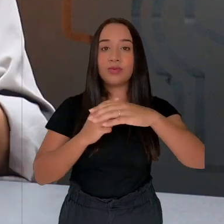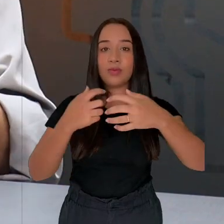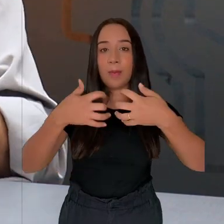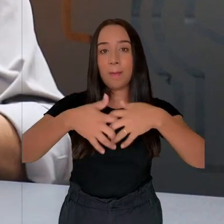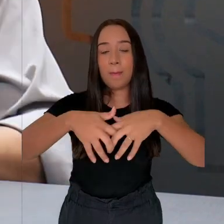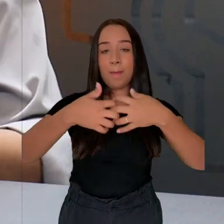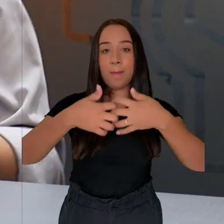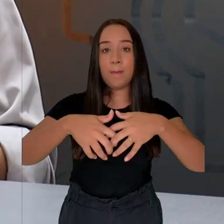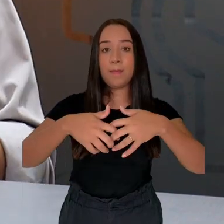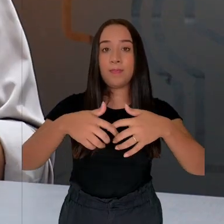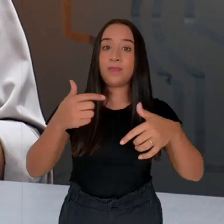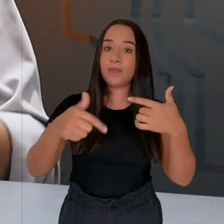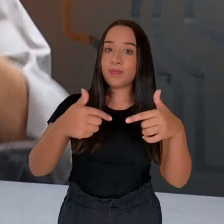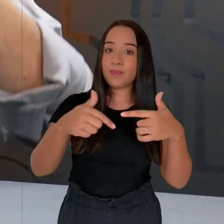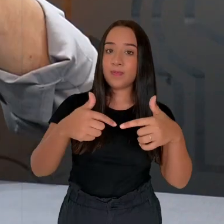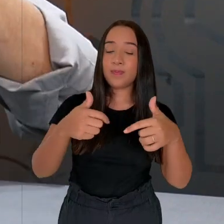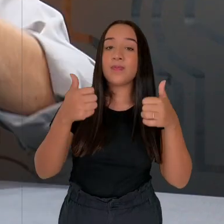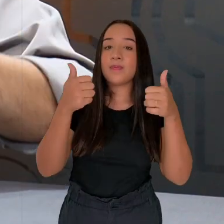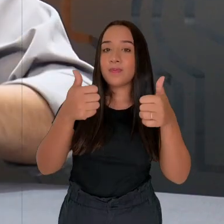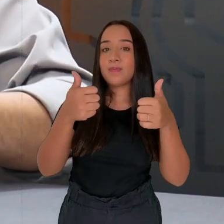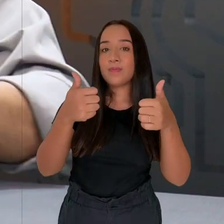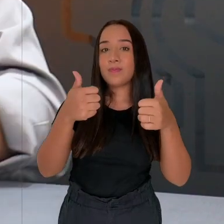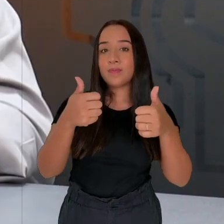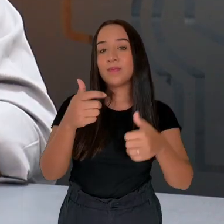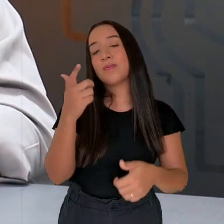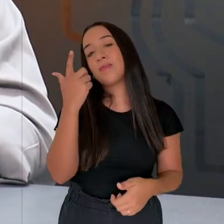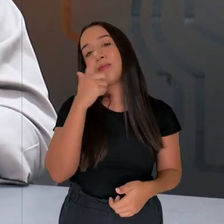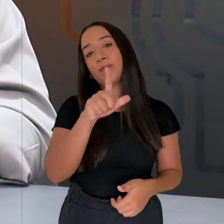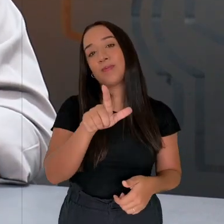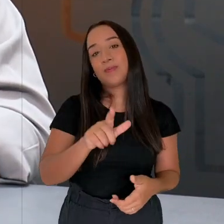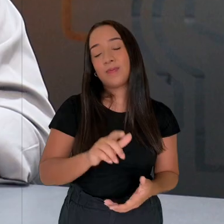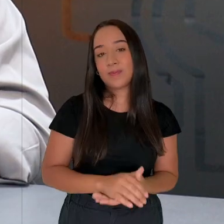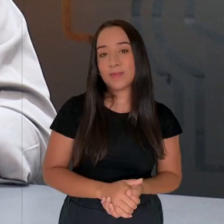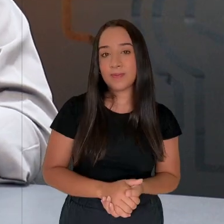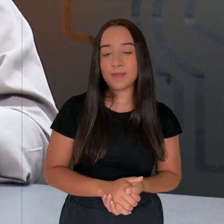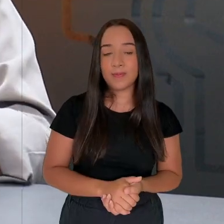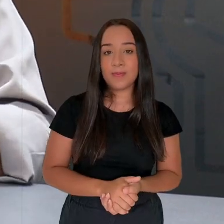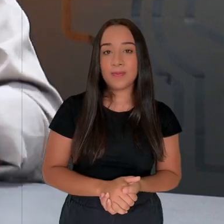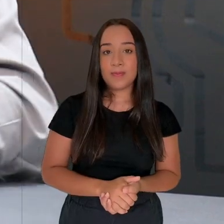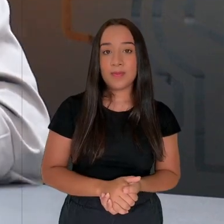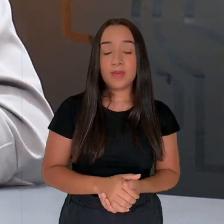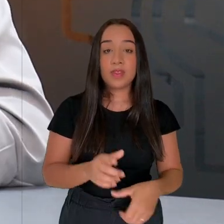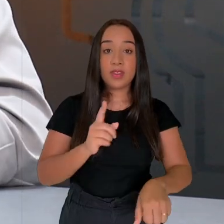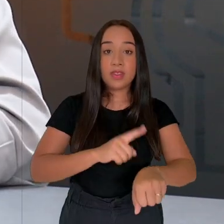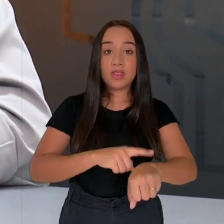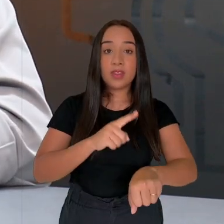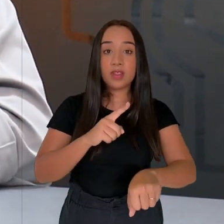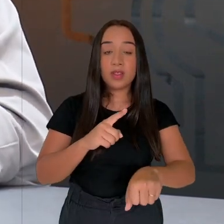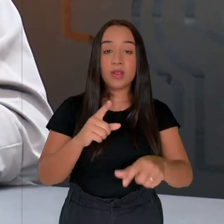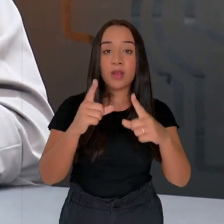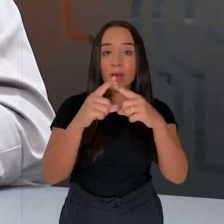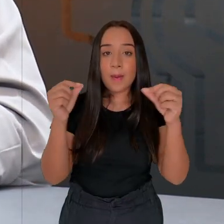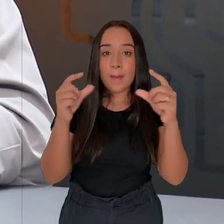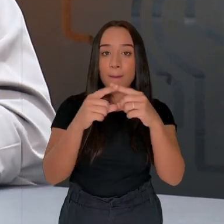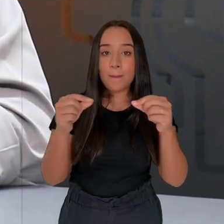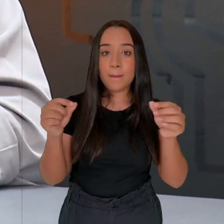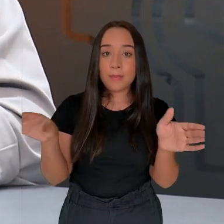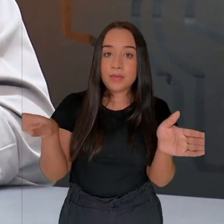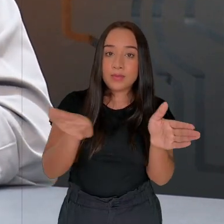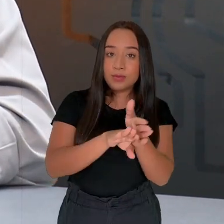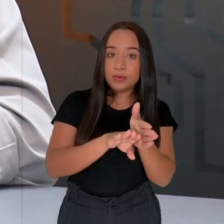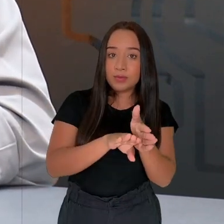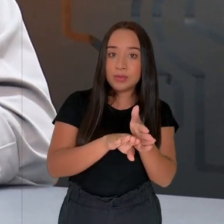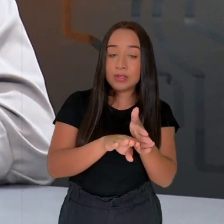Fanuc, servoacionamento Okuma, servoacionamento Mitsubishi, enfim. O fabricante,